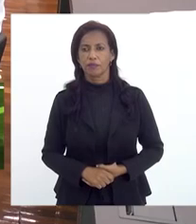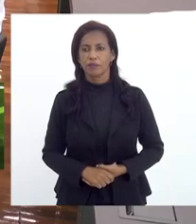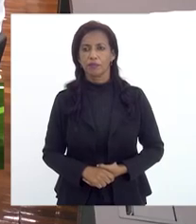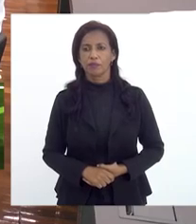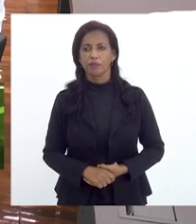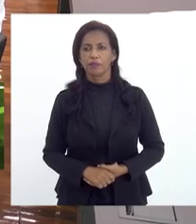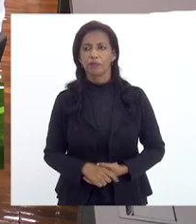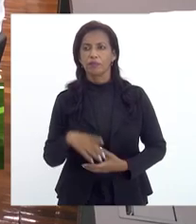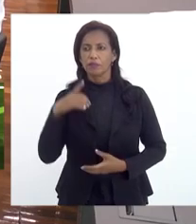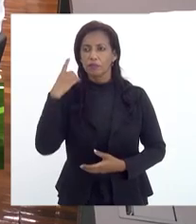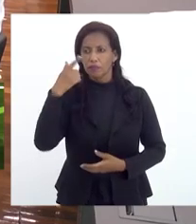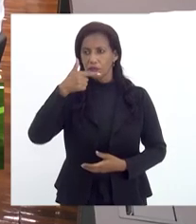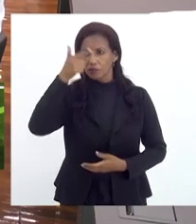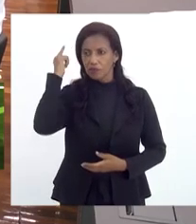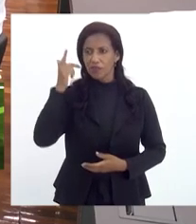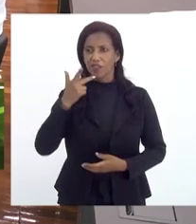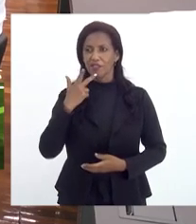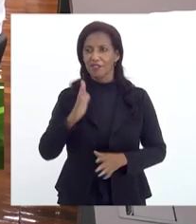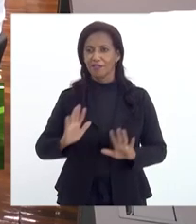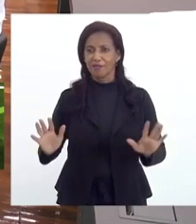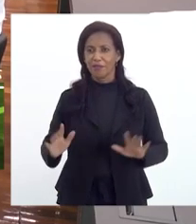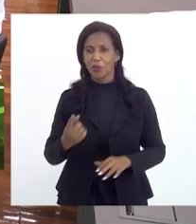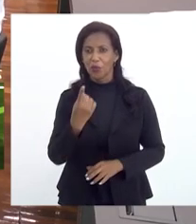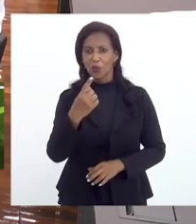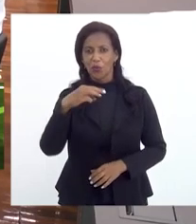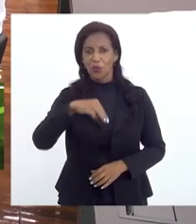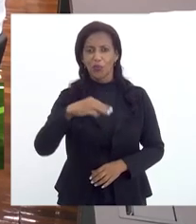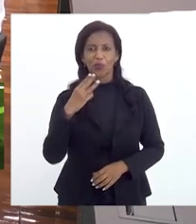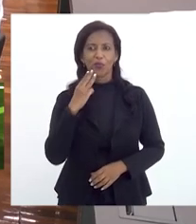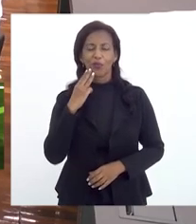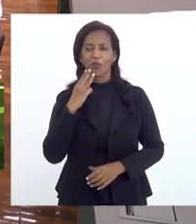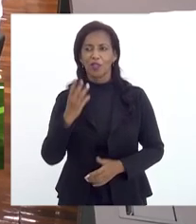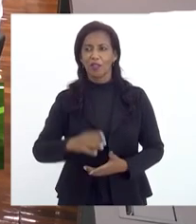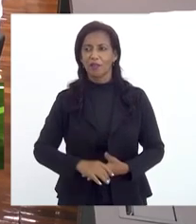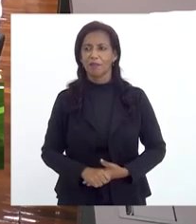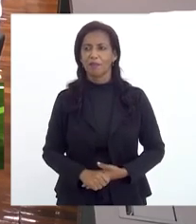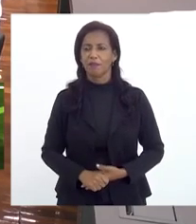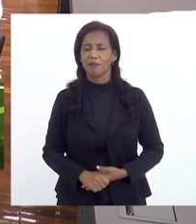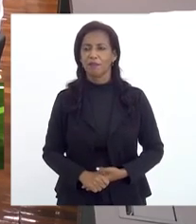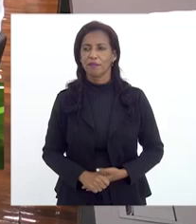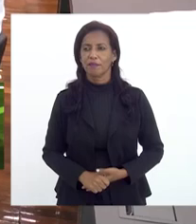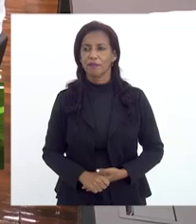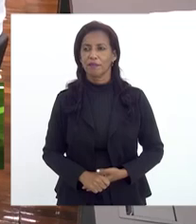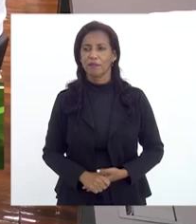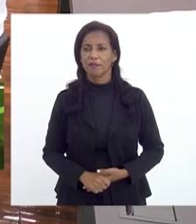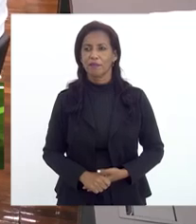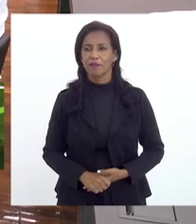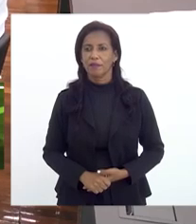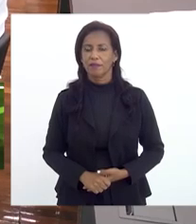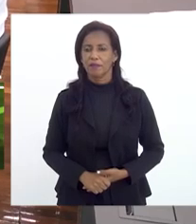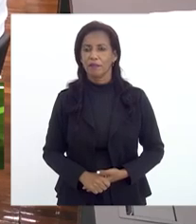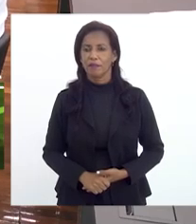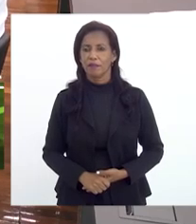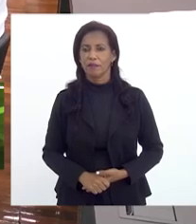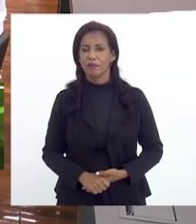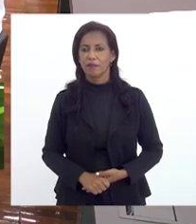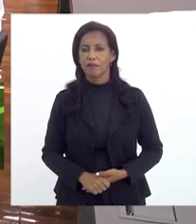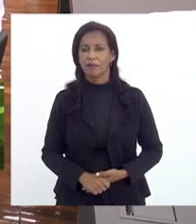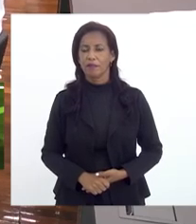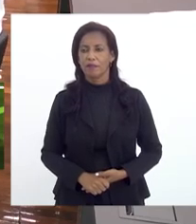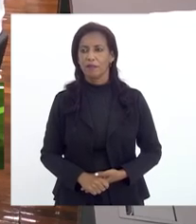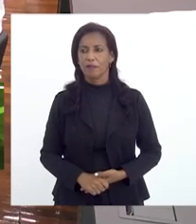Deputado Luiz Quer falar Não Um minuto Do Valdex Márcio E aí eu volto Aqui pro Nelson O